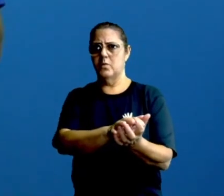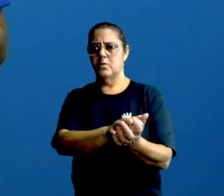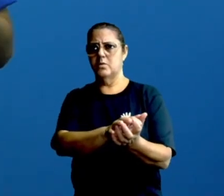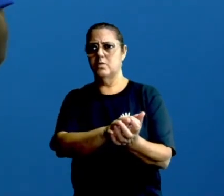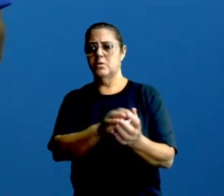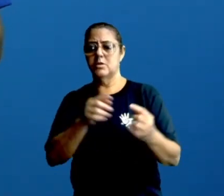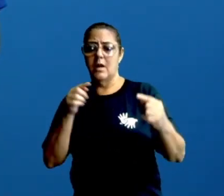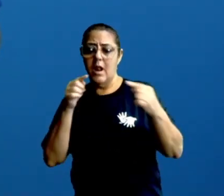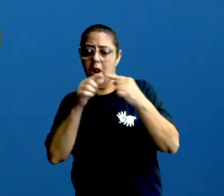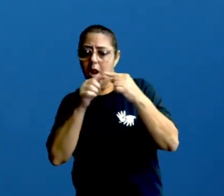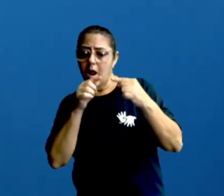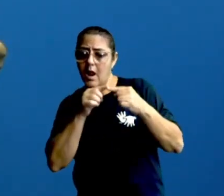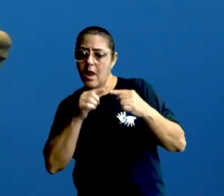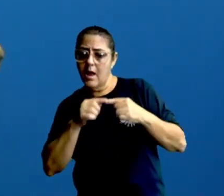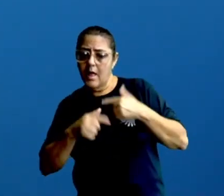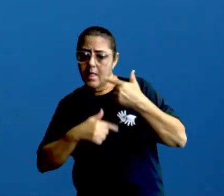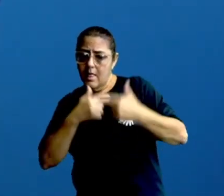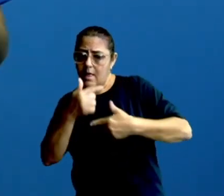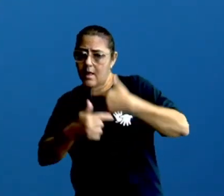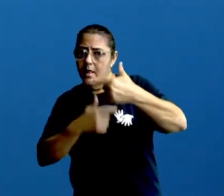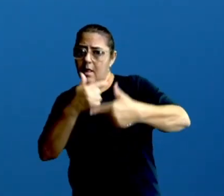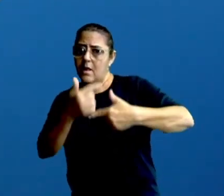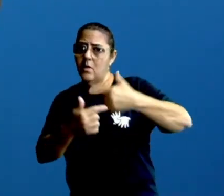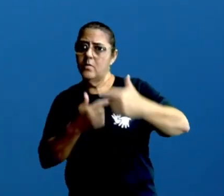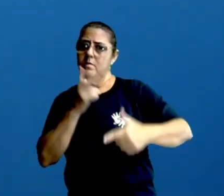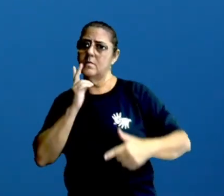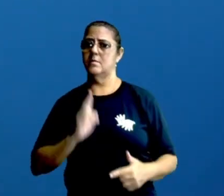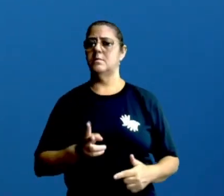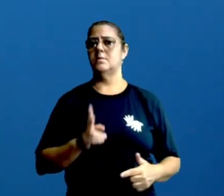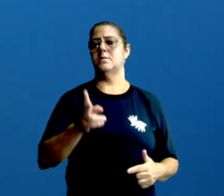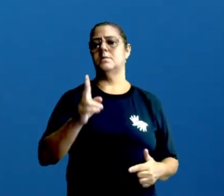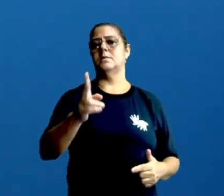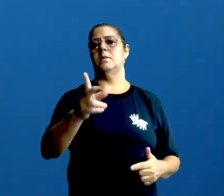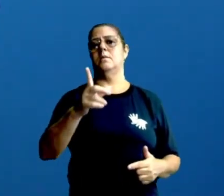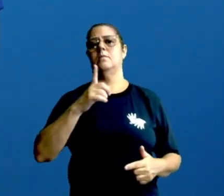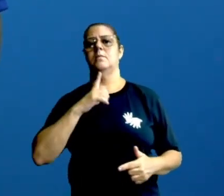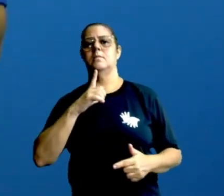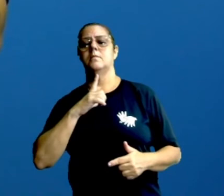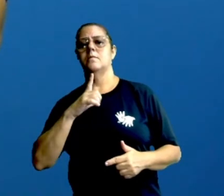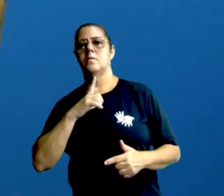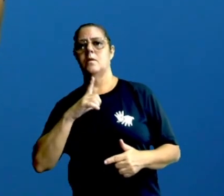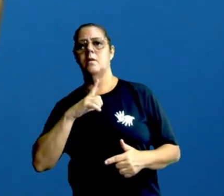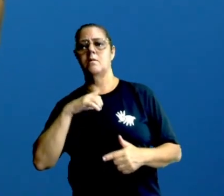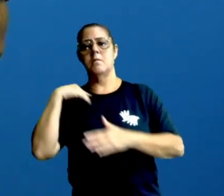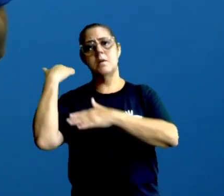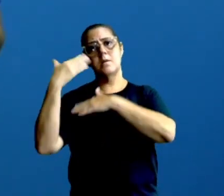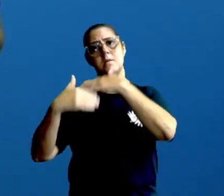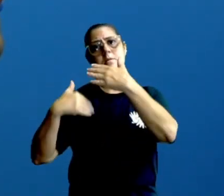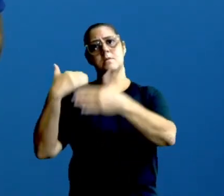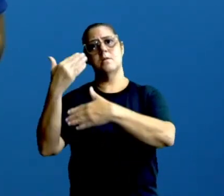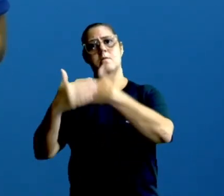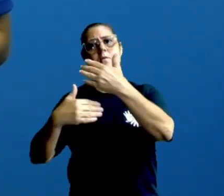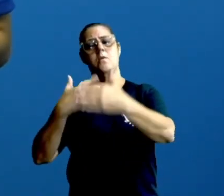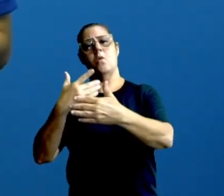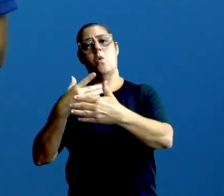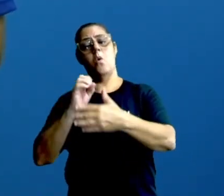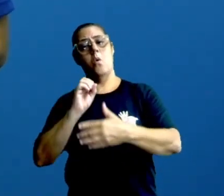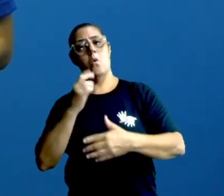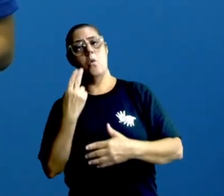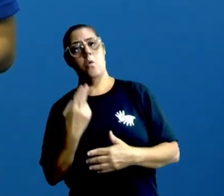intimamente ligados na luta que o nosso povo sempre teve para desenvolver ou